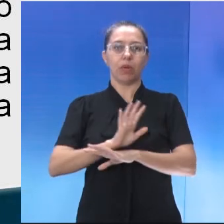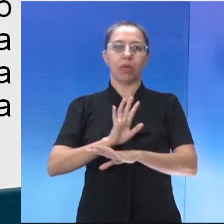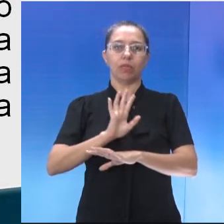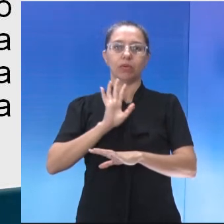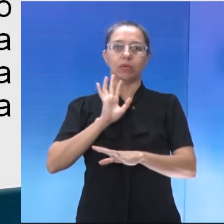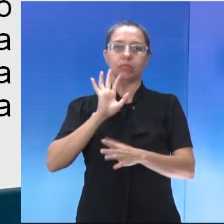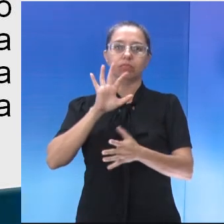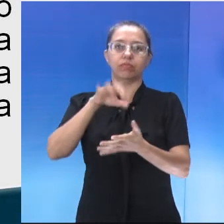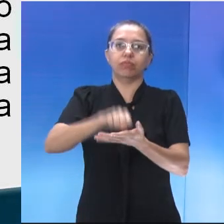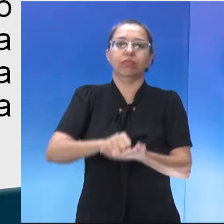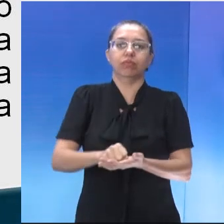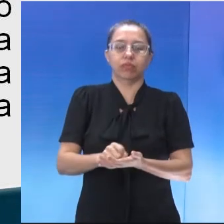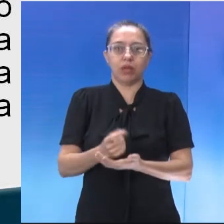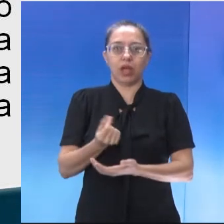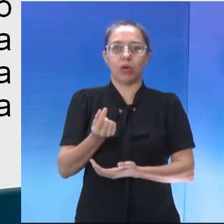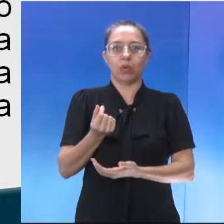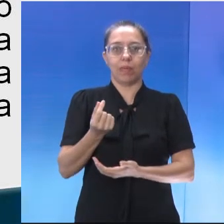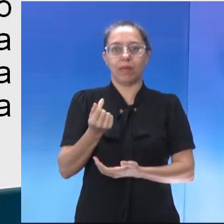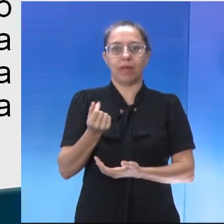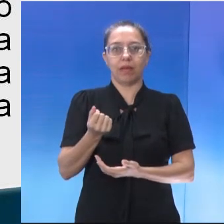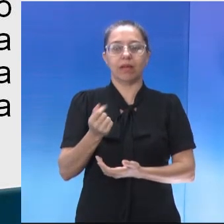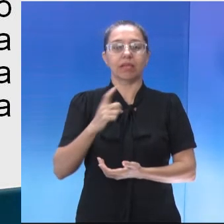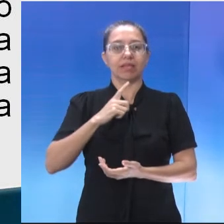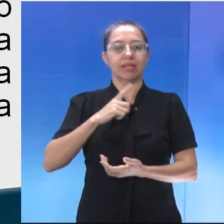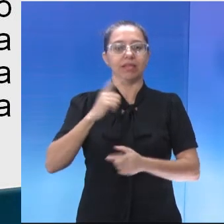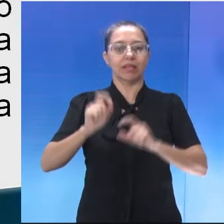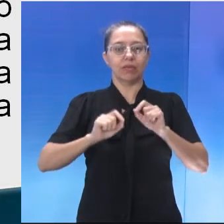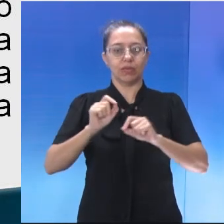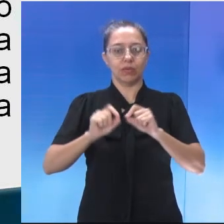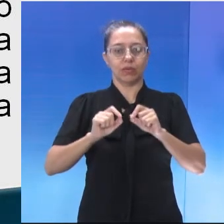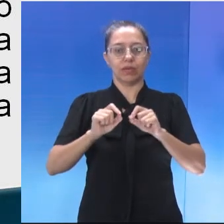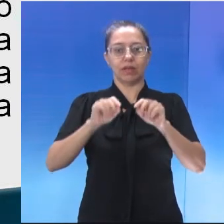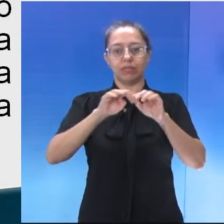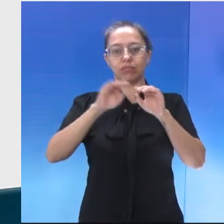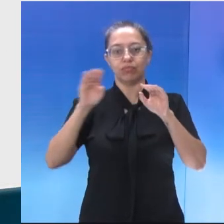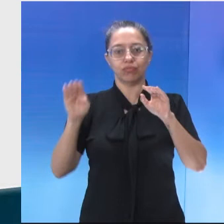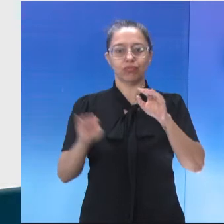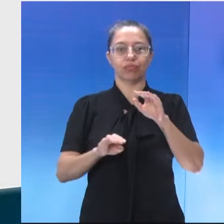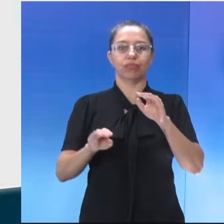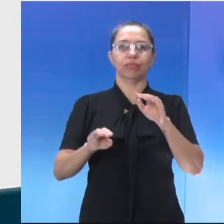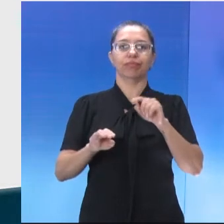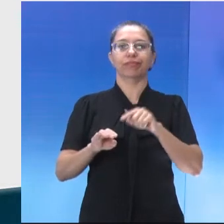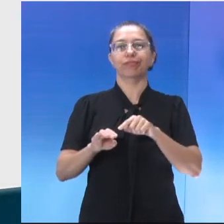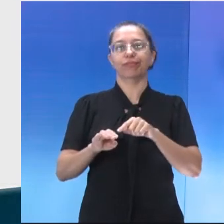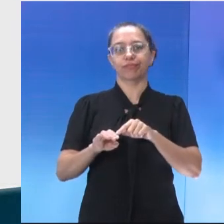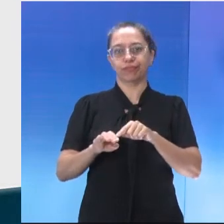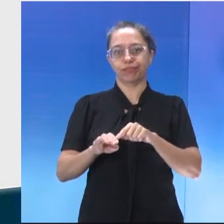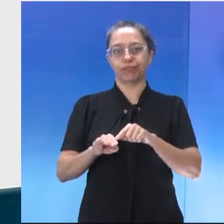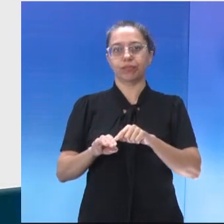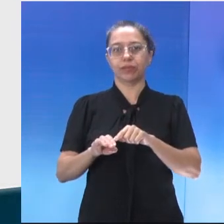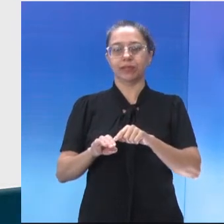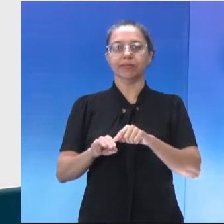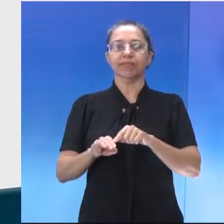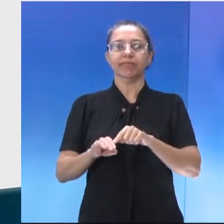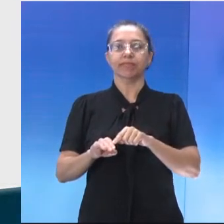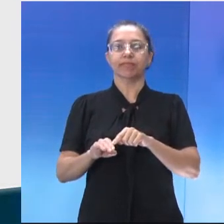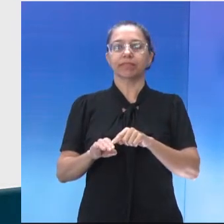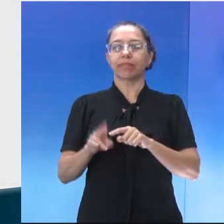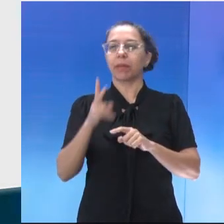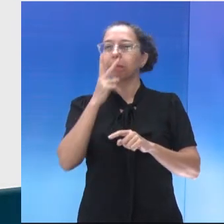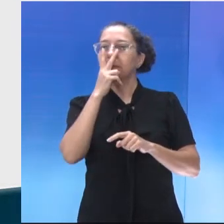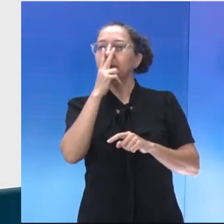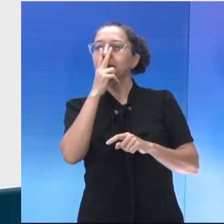economia, leva a um deslizamento generalizado do ter, olha aí novamente, para o